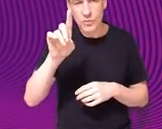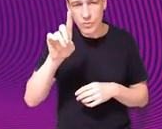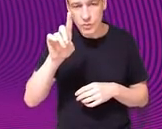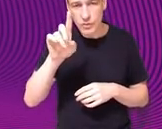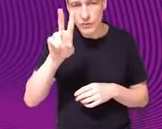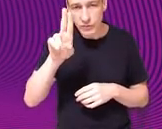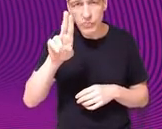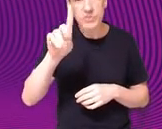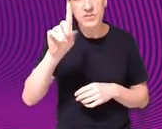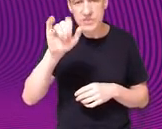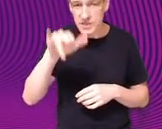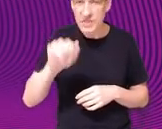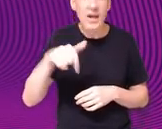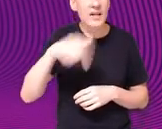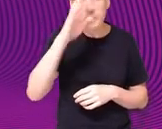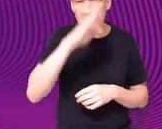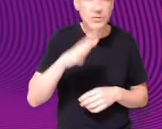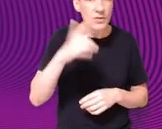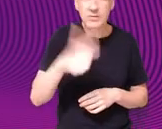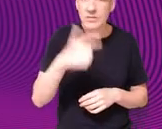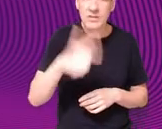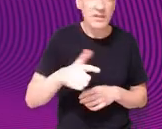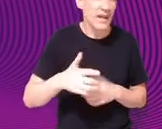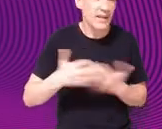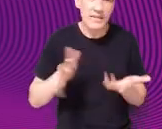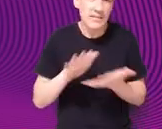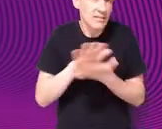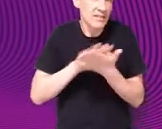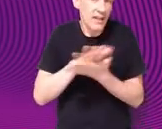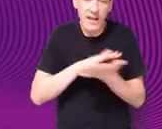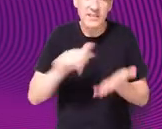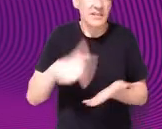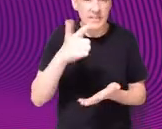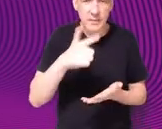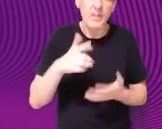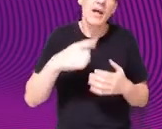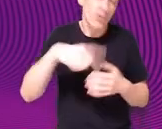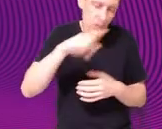Deixa passar. Resolvemos tratar a parvovirose.